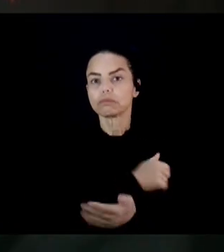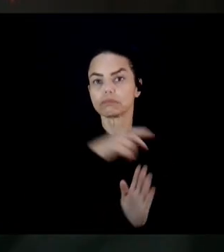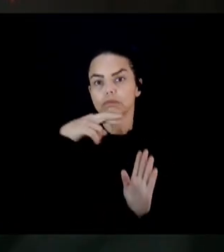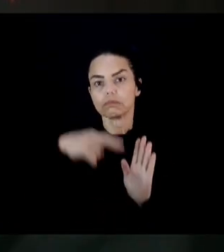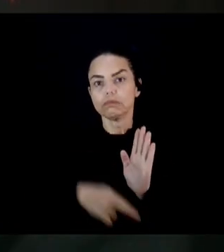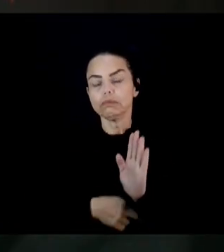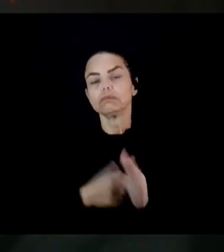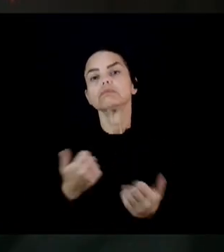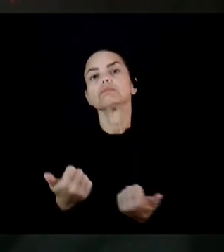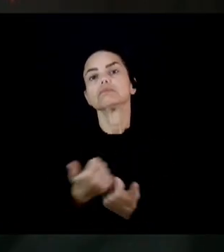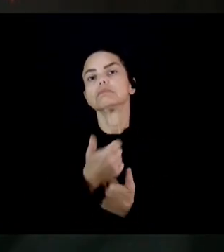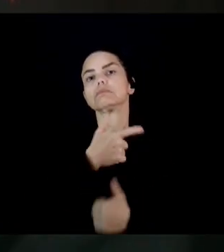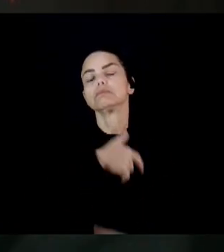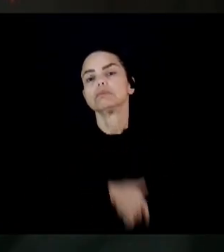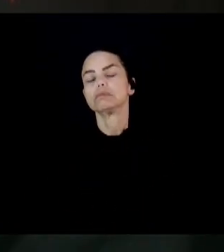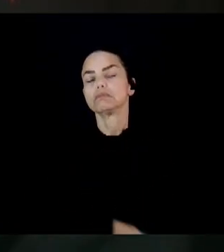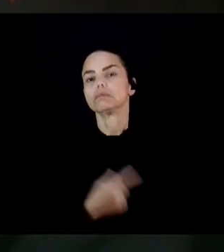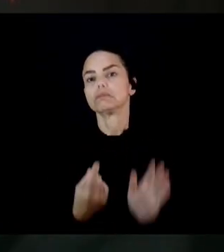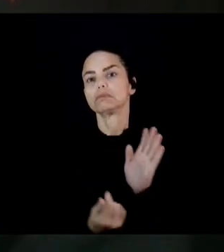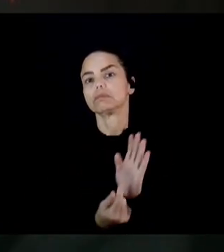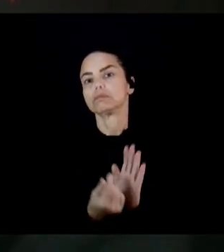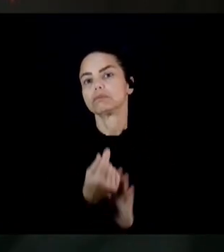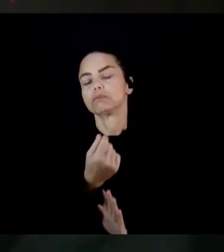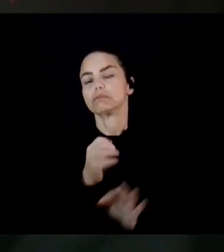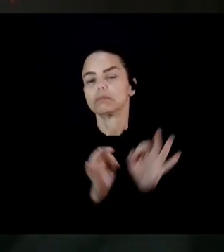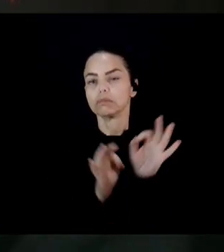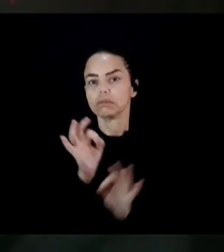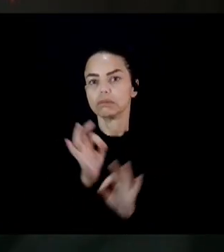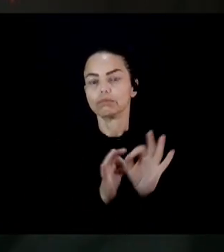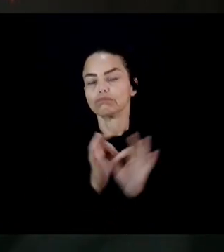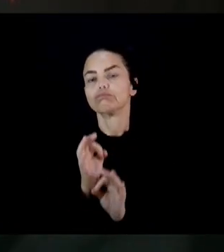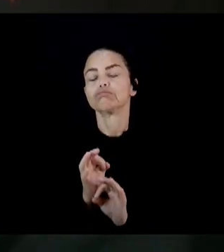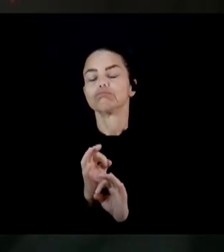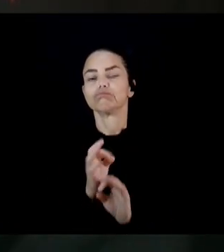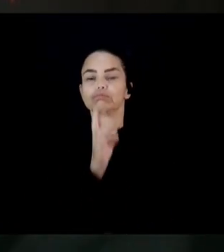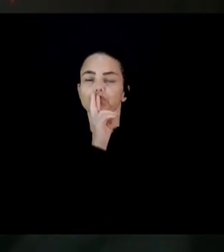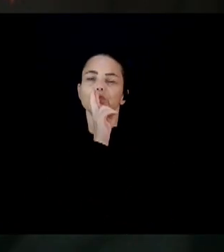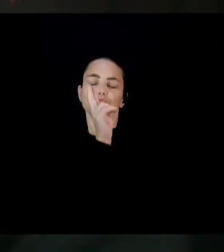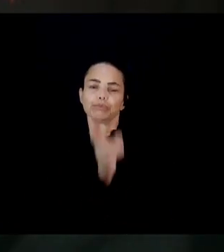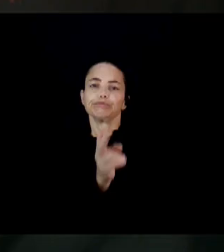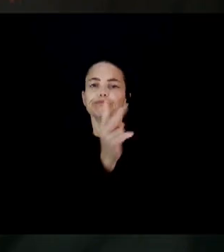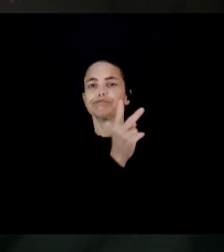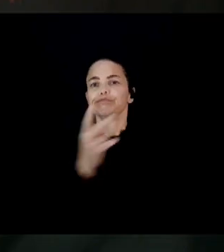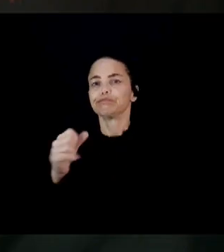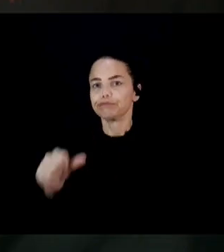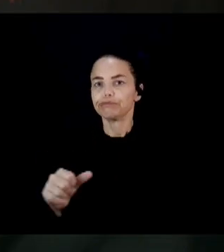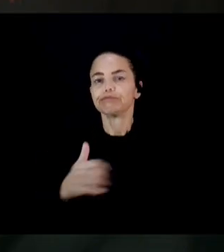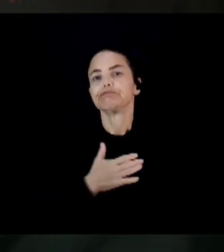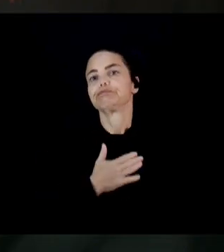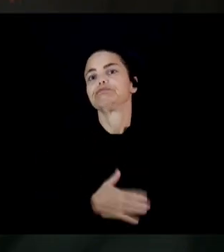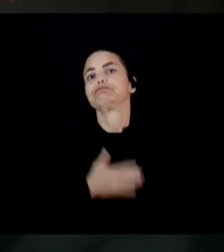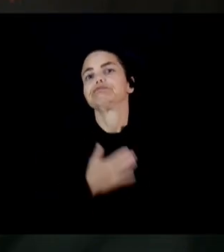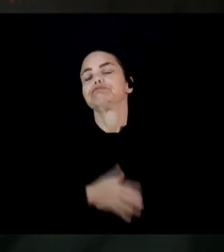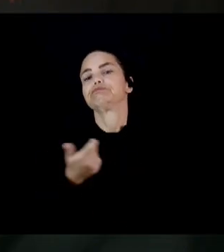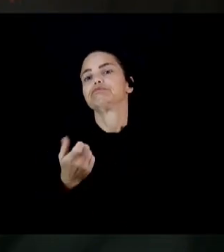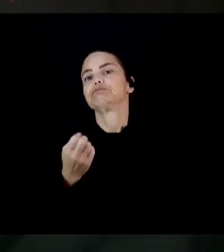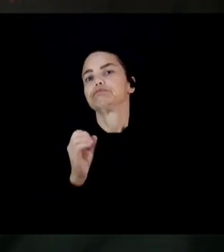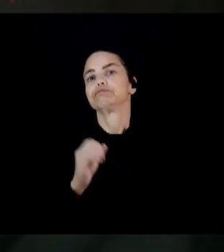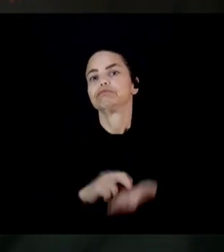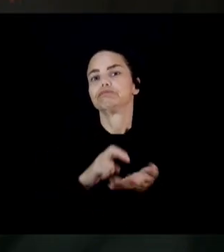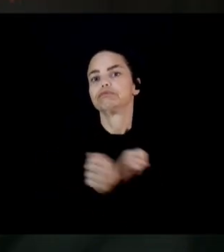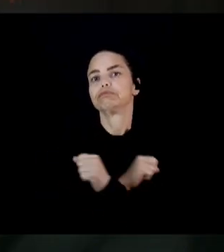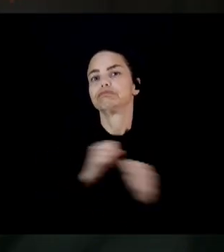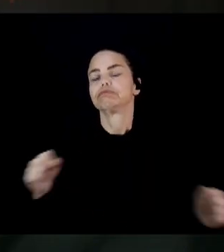a elaboração do orçamento. O resultado será apresentado no dia 29 de agosto, às 10 da manhã, durante a audiência pública no plenarinho,